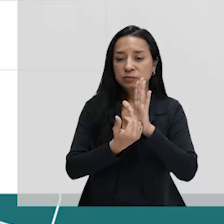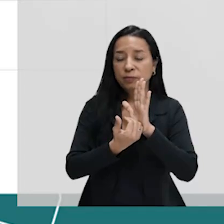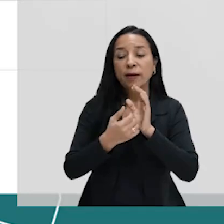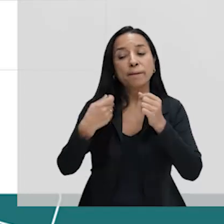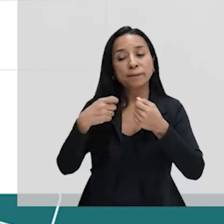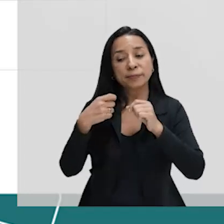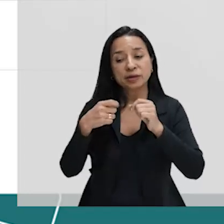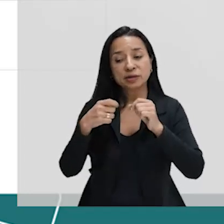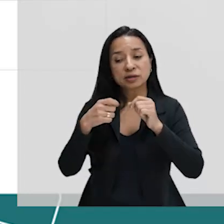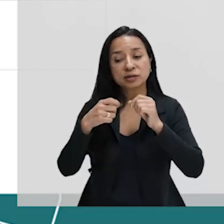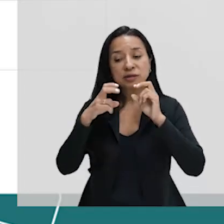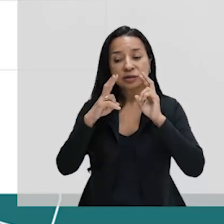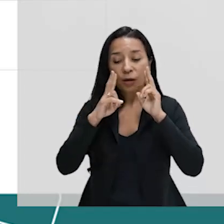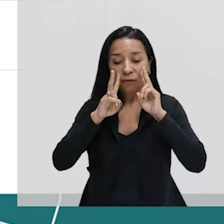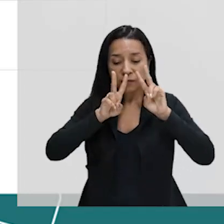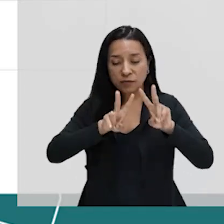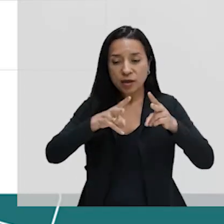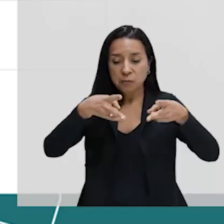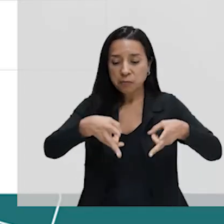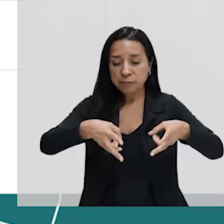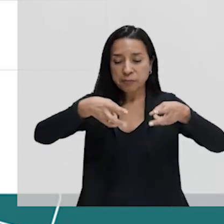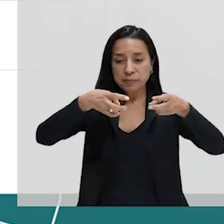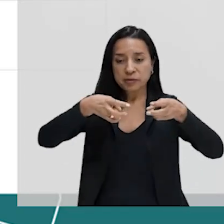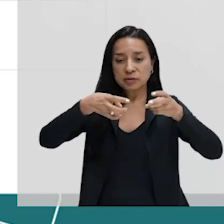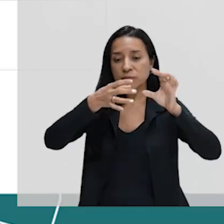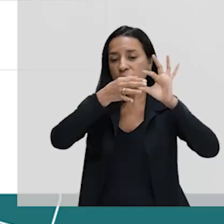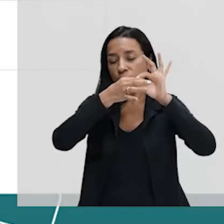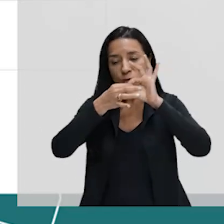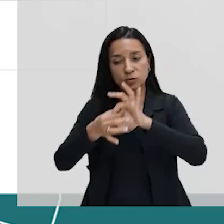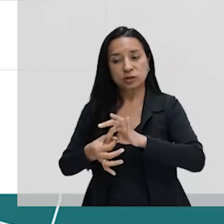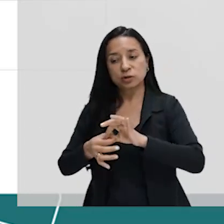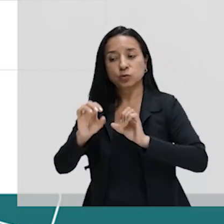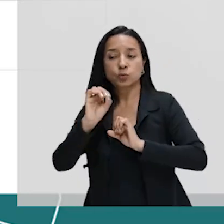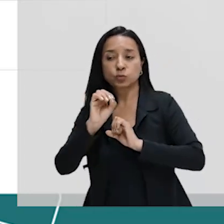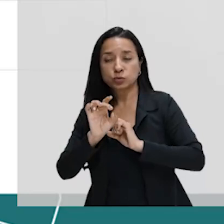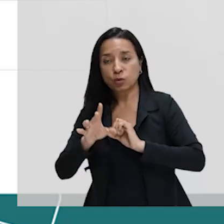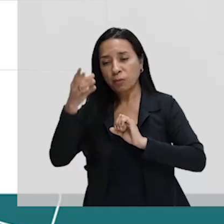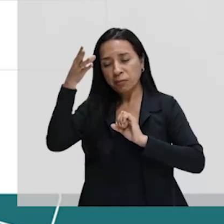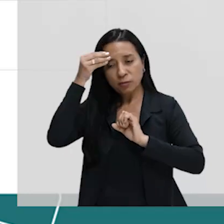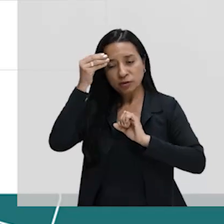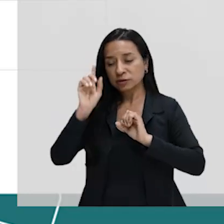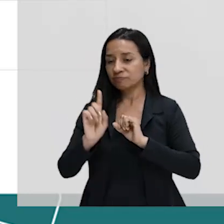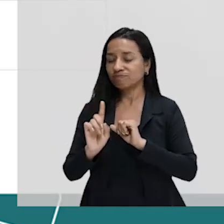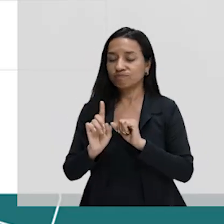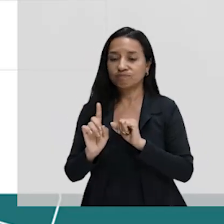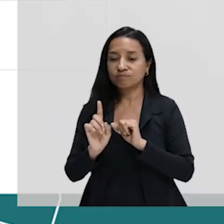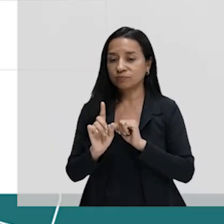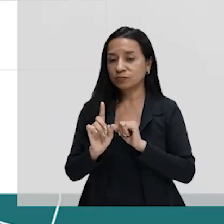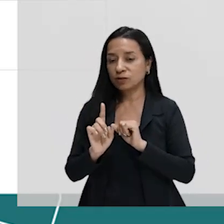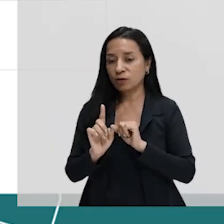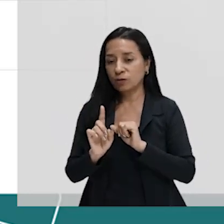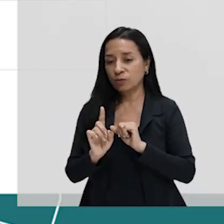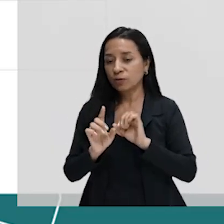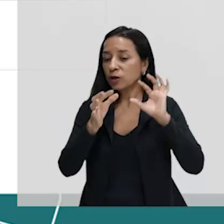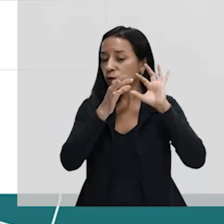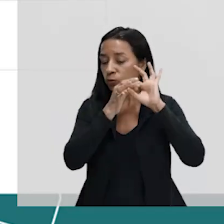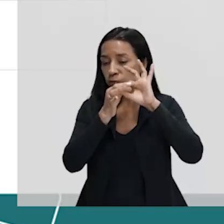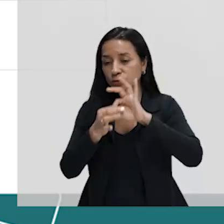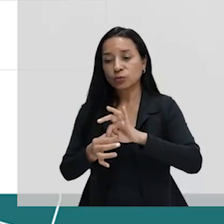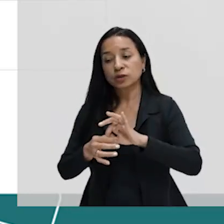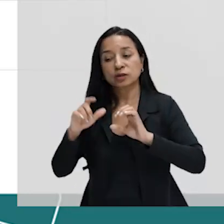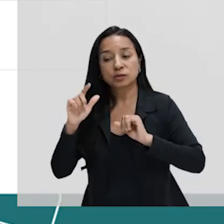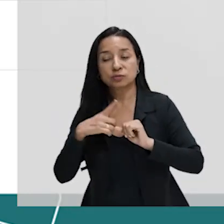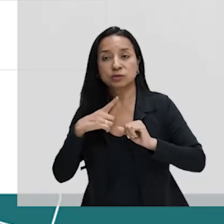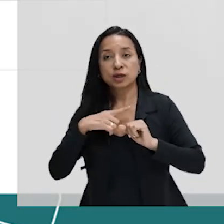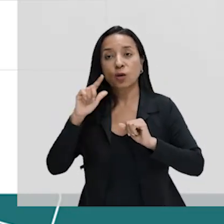muito mais pela interpretação do que apenas memorizar. Não vale apenas memorizar o quadro, porque dentro do contexto ele pode ter uma